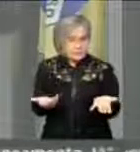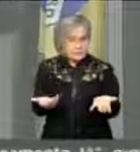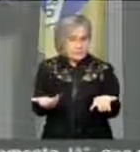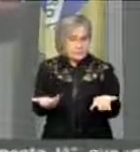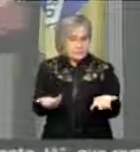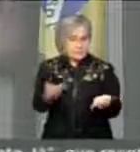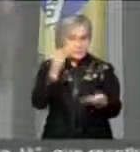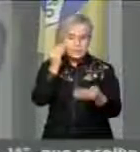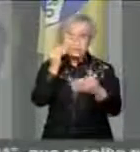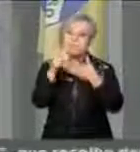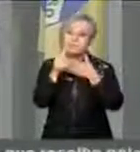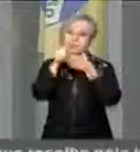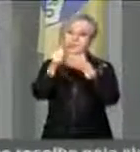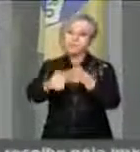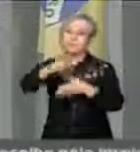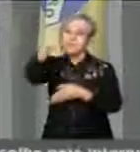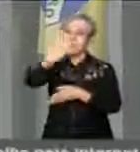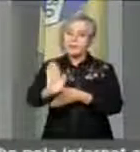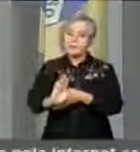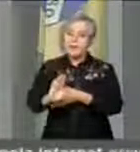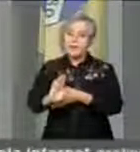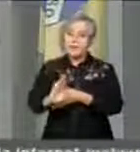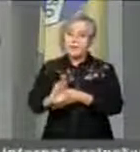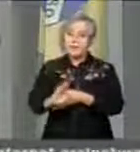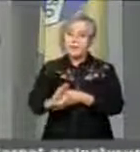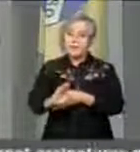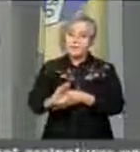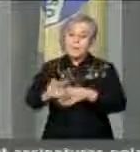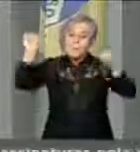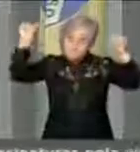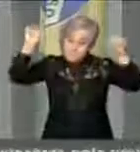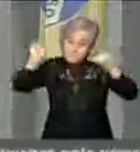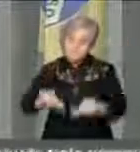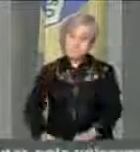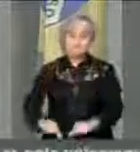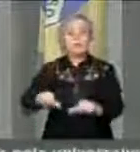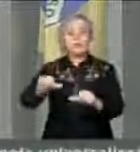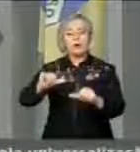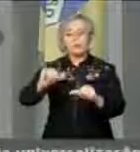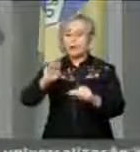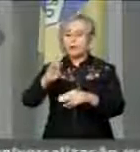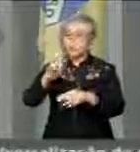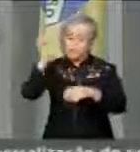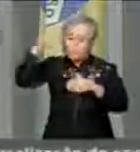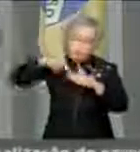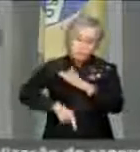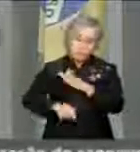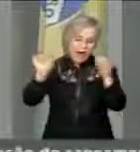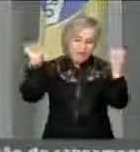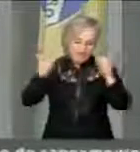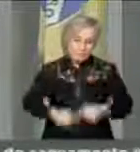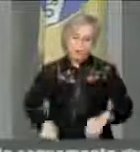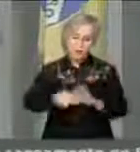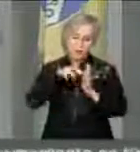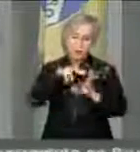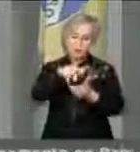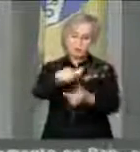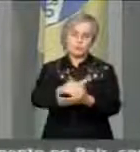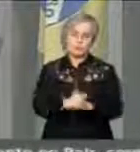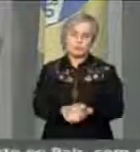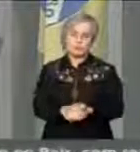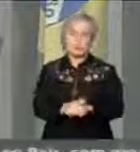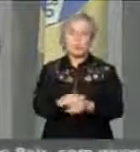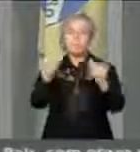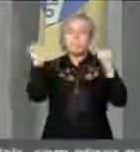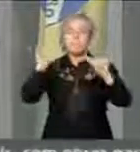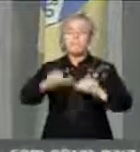conduzindo o Brasil ao buraco mais fundo do planeta Terra. É a nação com o pior